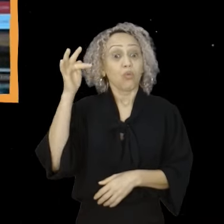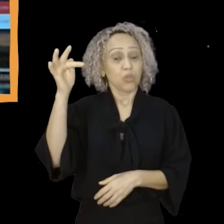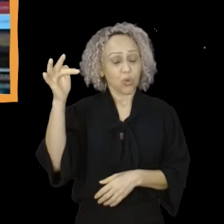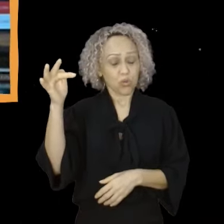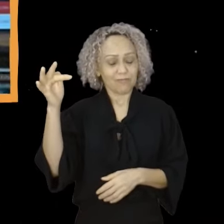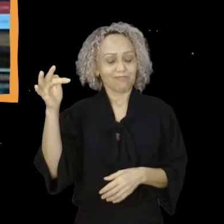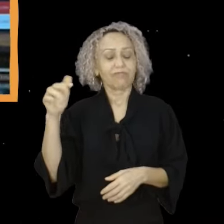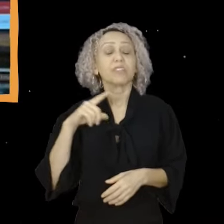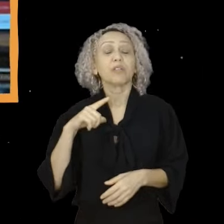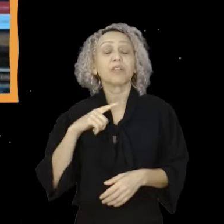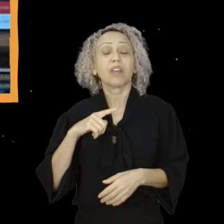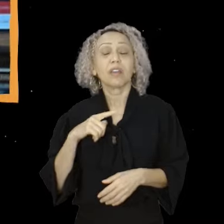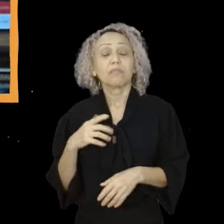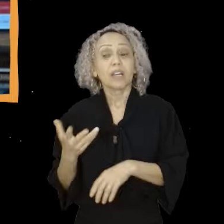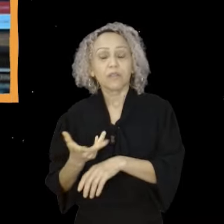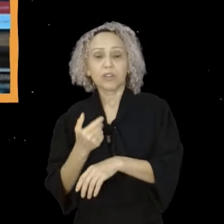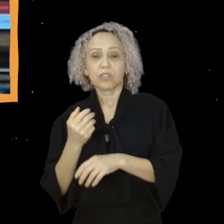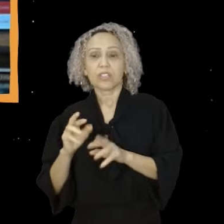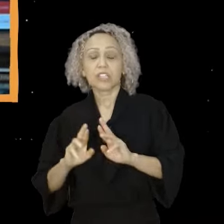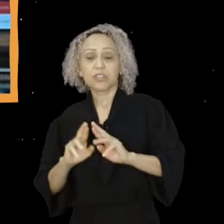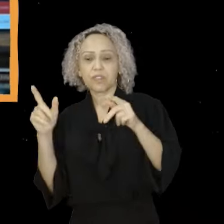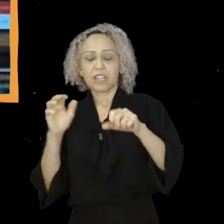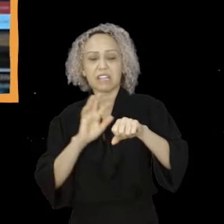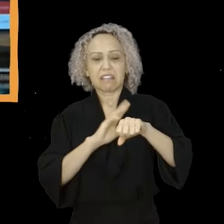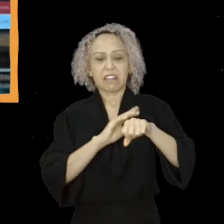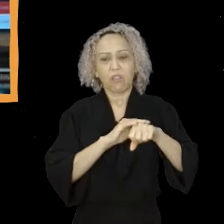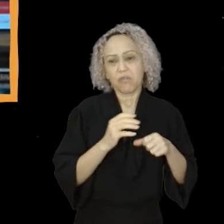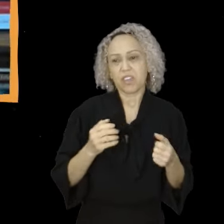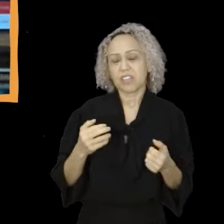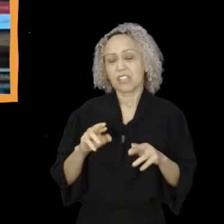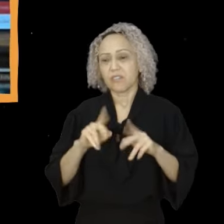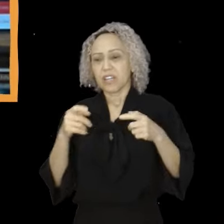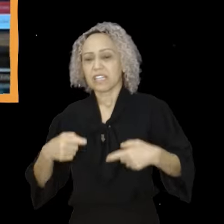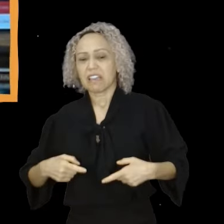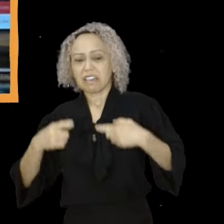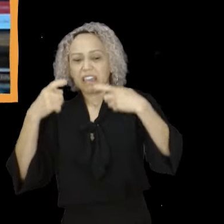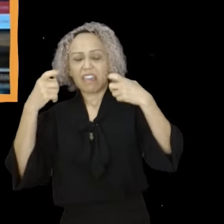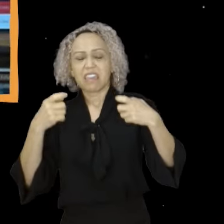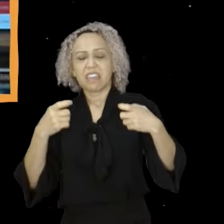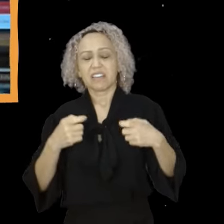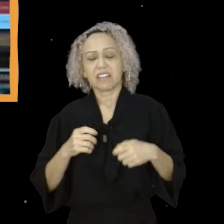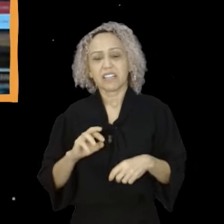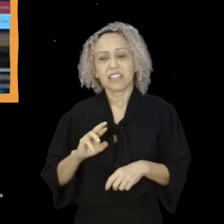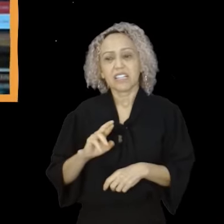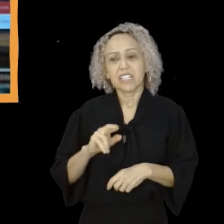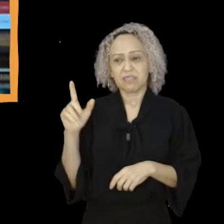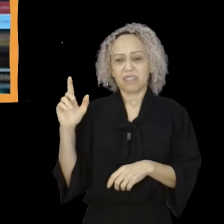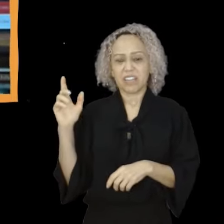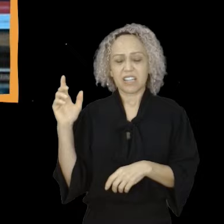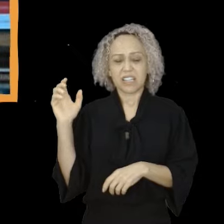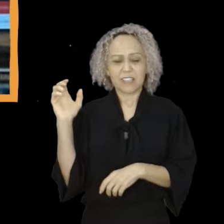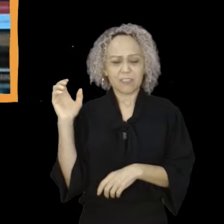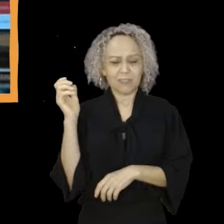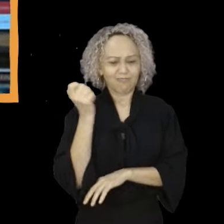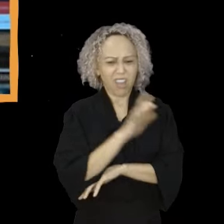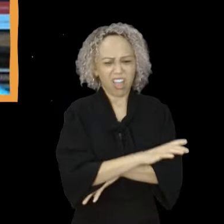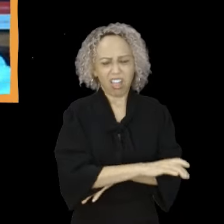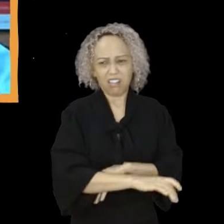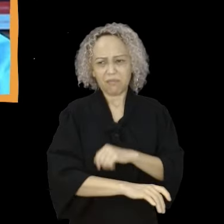da Covid, diferente da guerra, diferente da violência, diferente do preconceito, diferente da arma, diferente da intolerância.